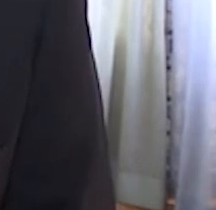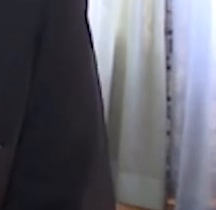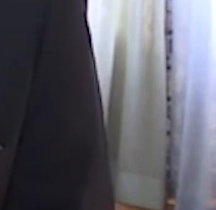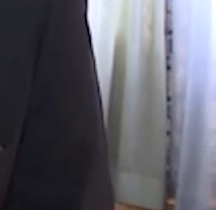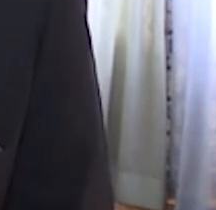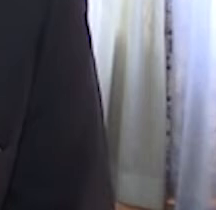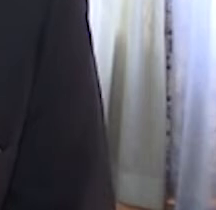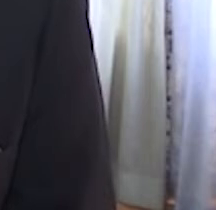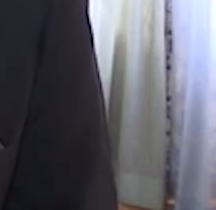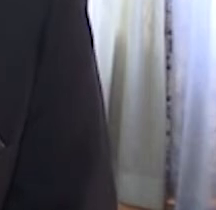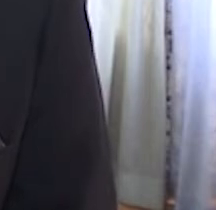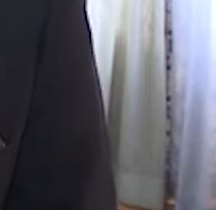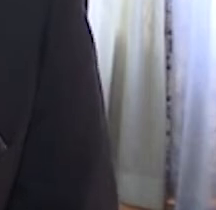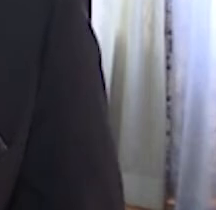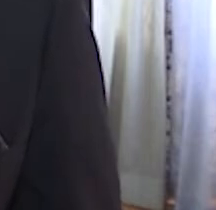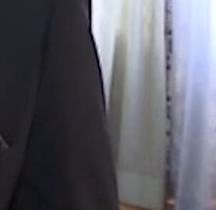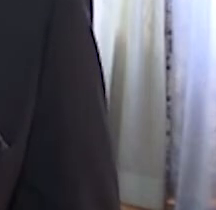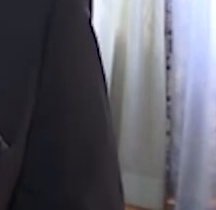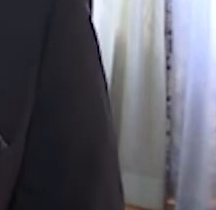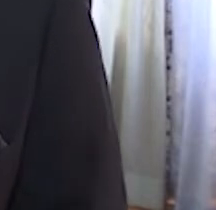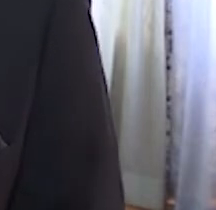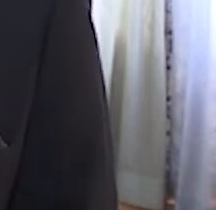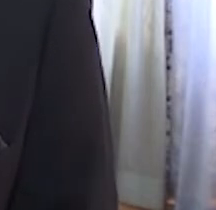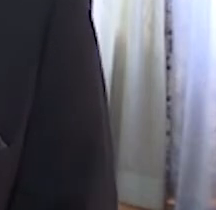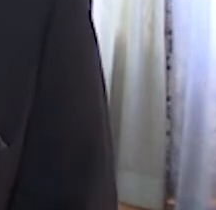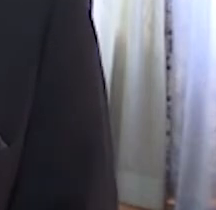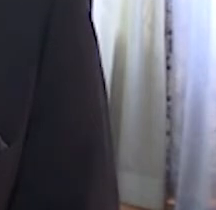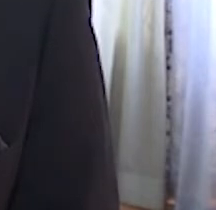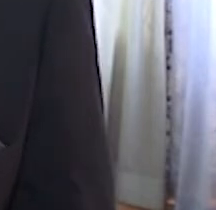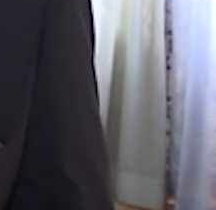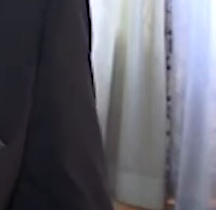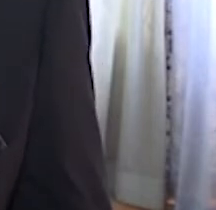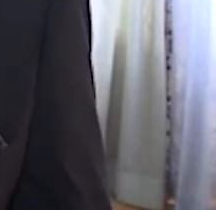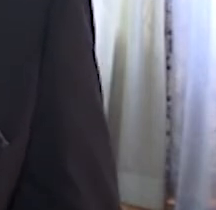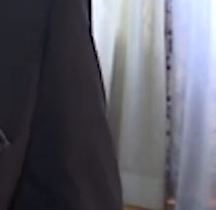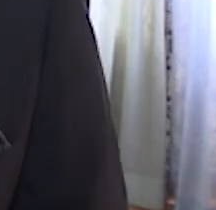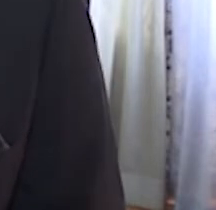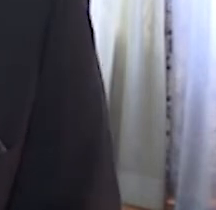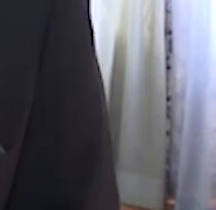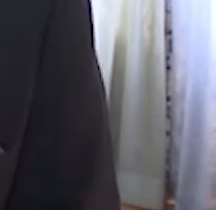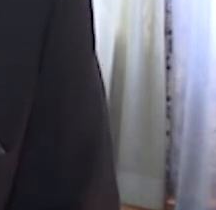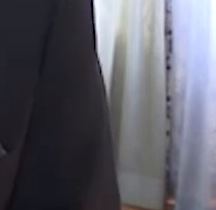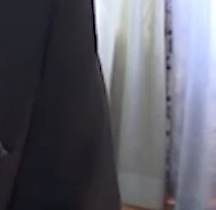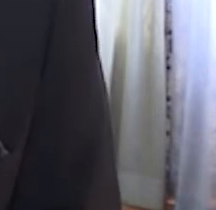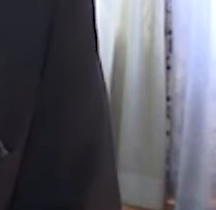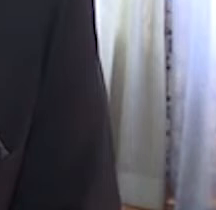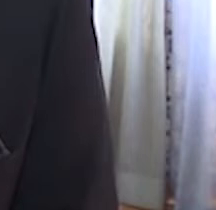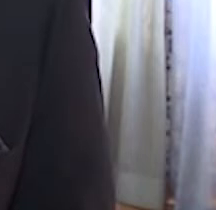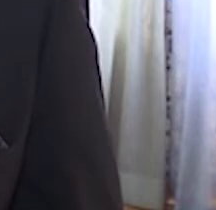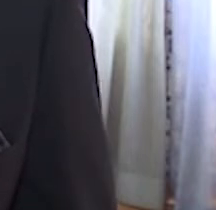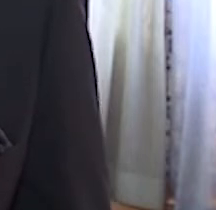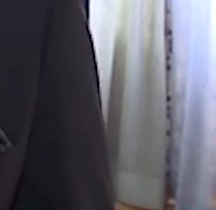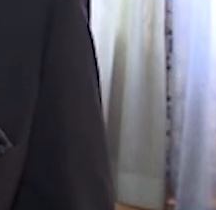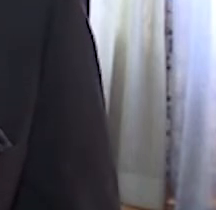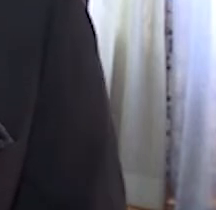enfermeiros no atendimento, e vamos lançar dois grandes grupos de enfermeiros. Há aqueles que já tiveram experiência com a linha